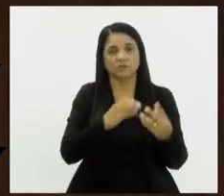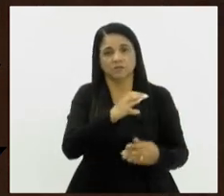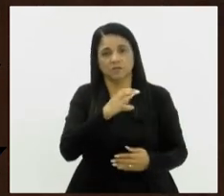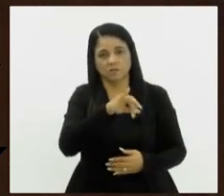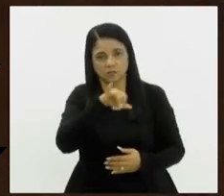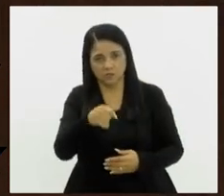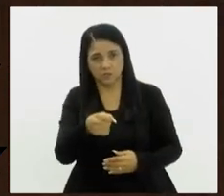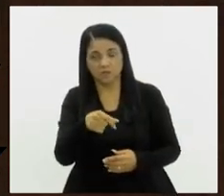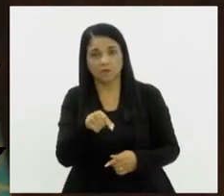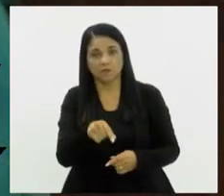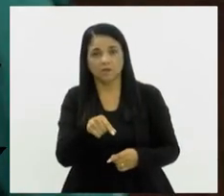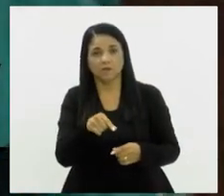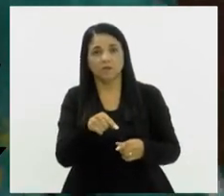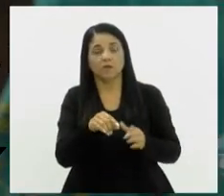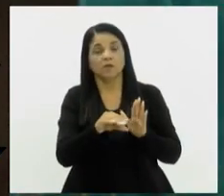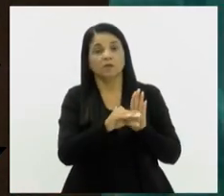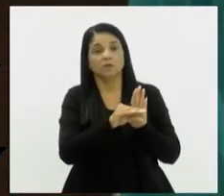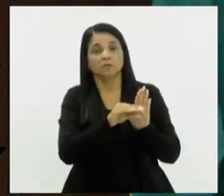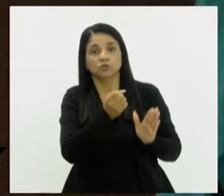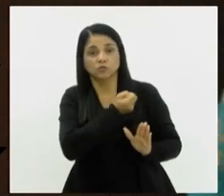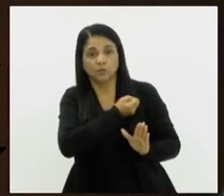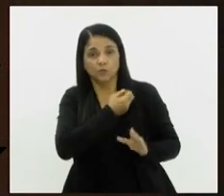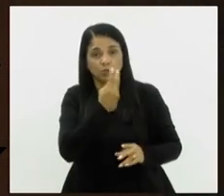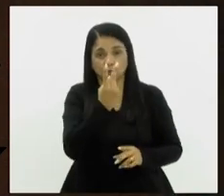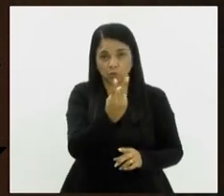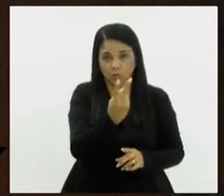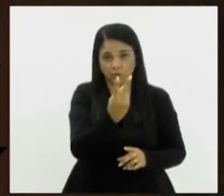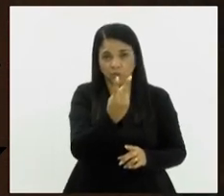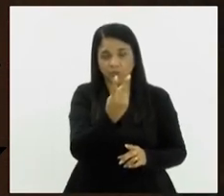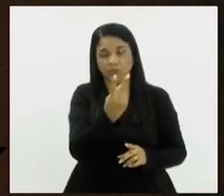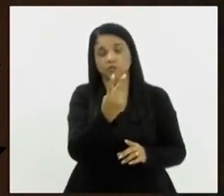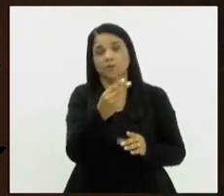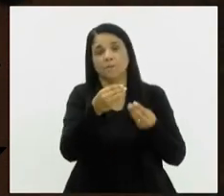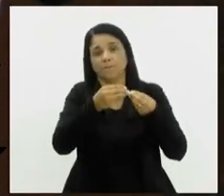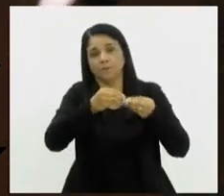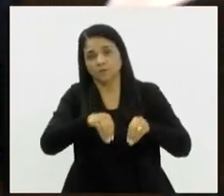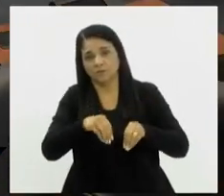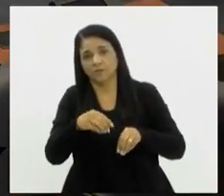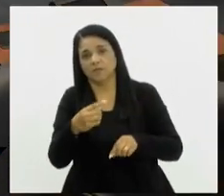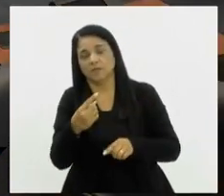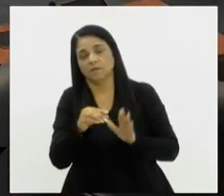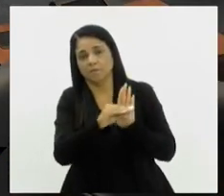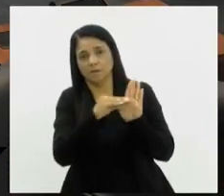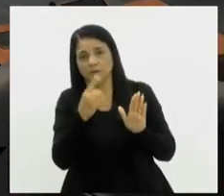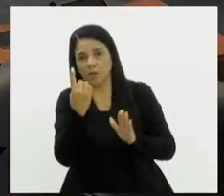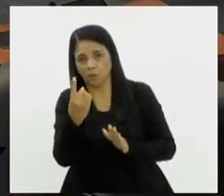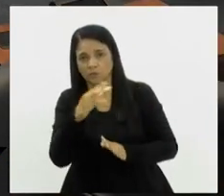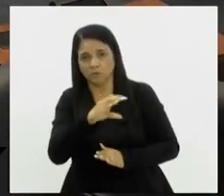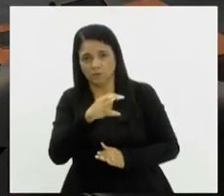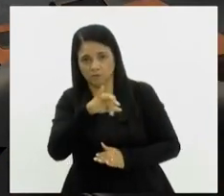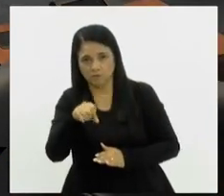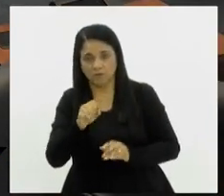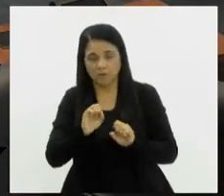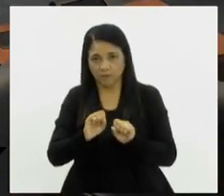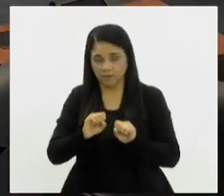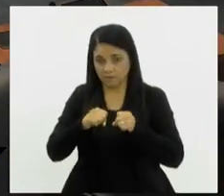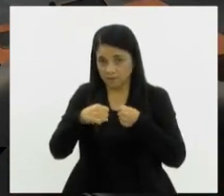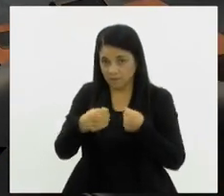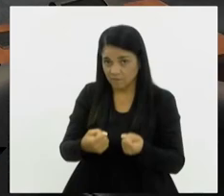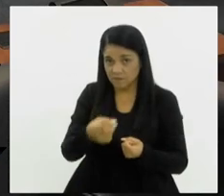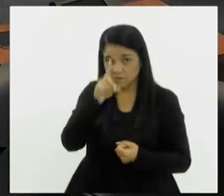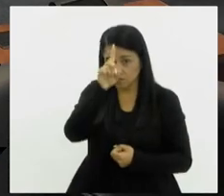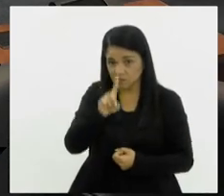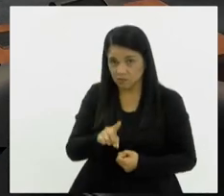e número 2 pela emenda 1 da CCJ. Obrigada. Pela defesa dos direitos da